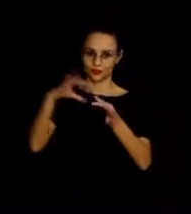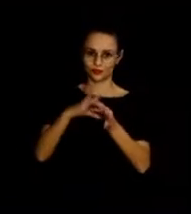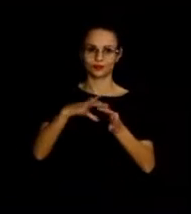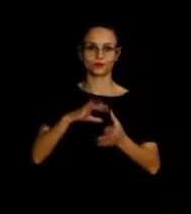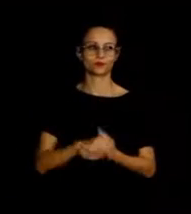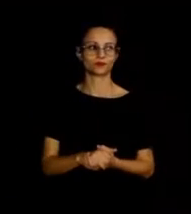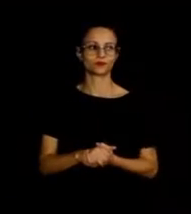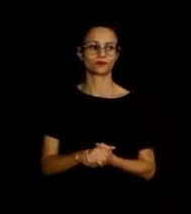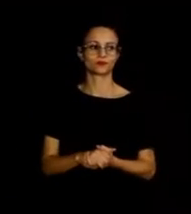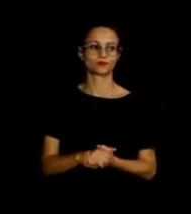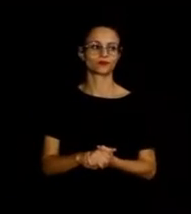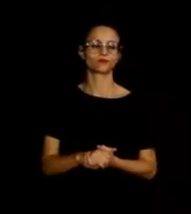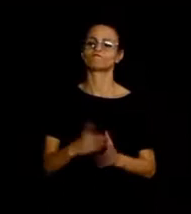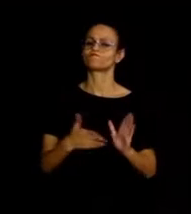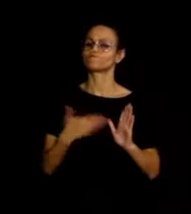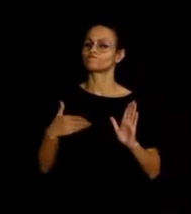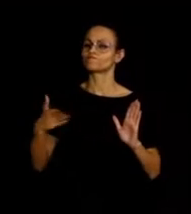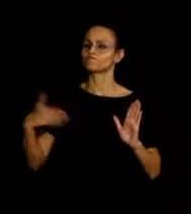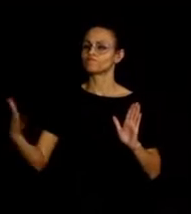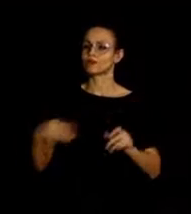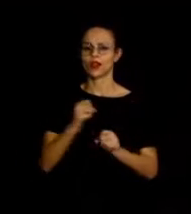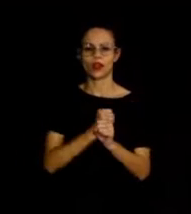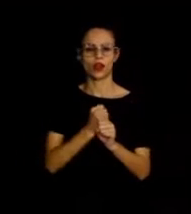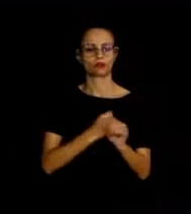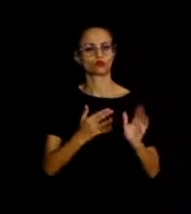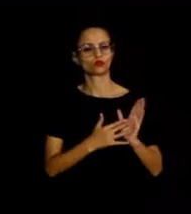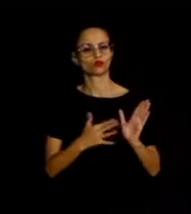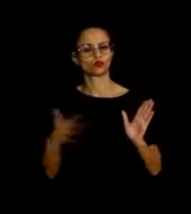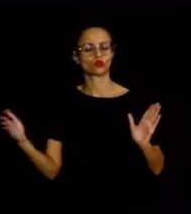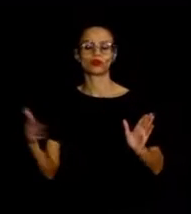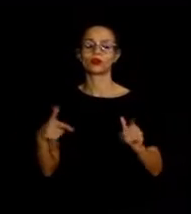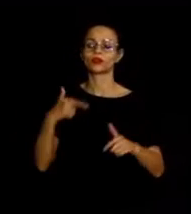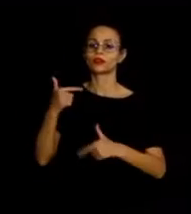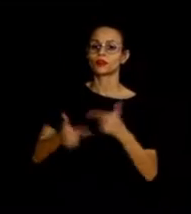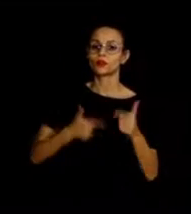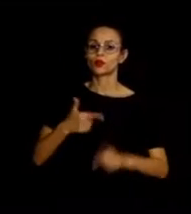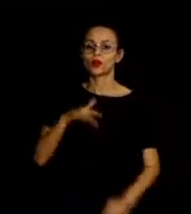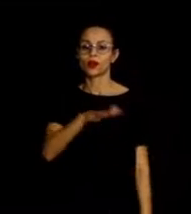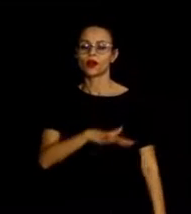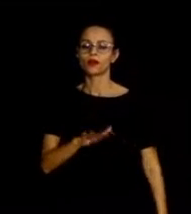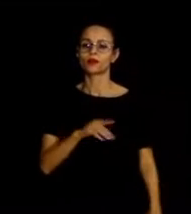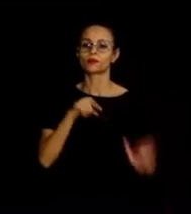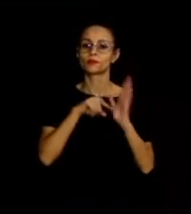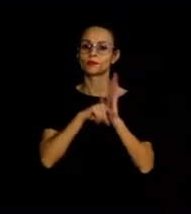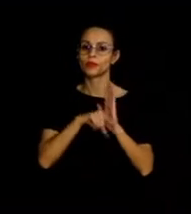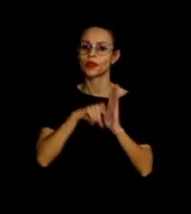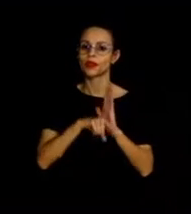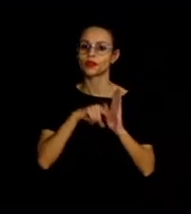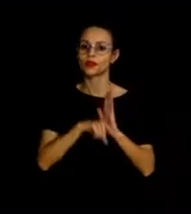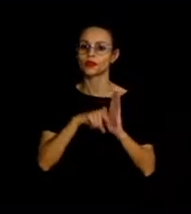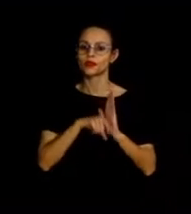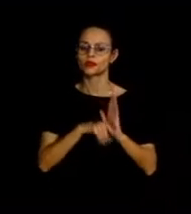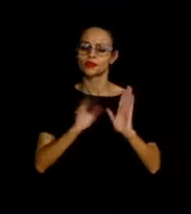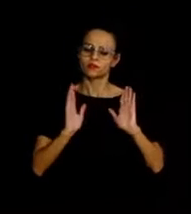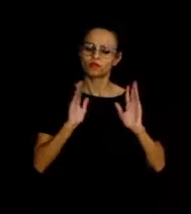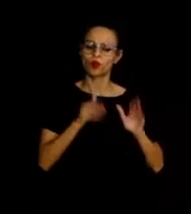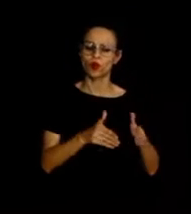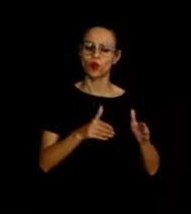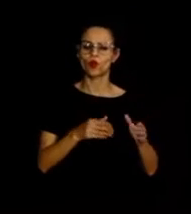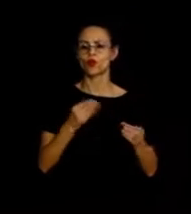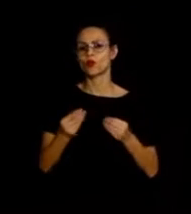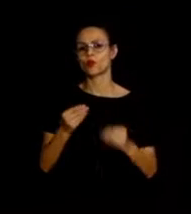pesquisa por muito tempo por muitos anos a gente trabalhou com a pesquisa de forma mais módica